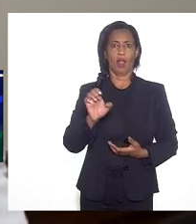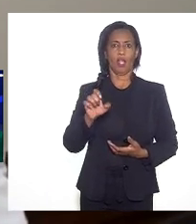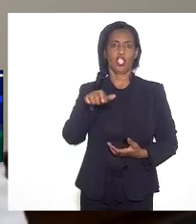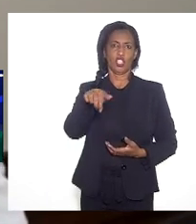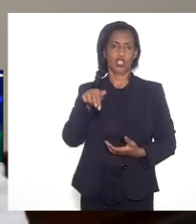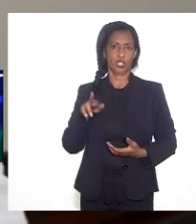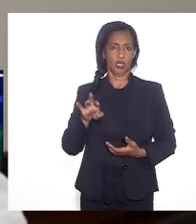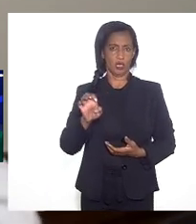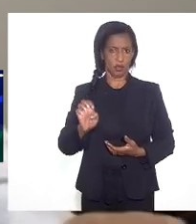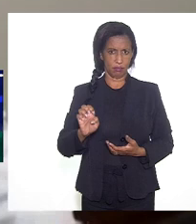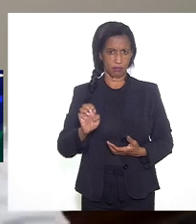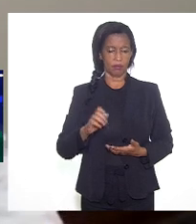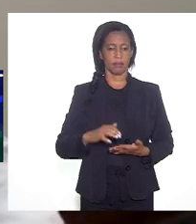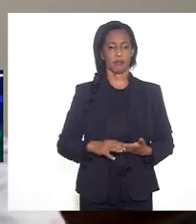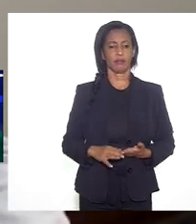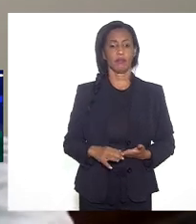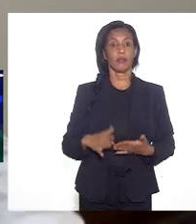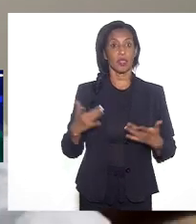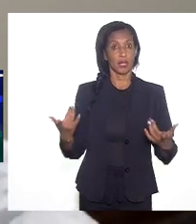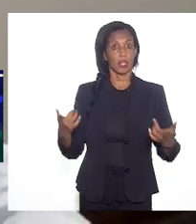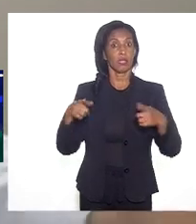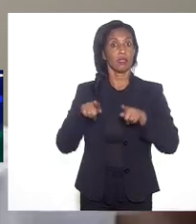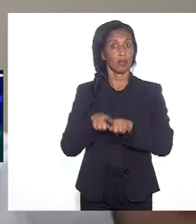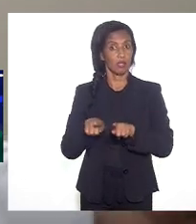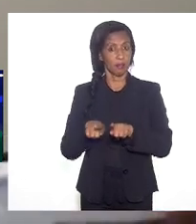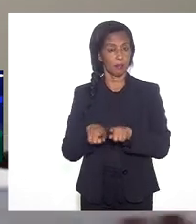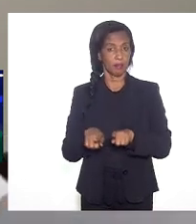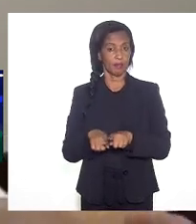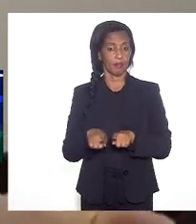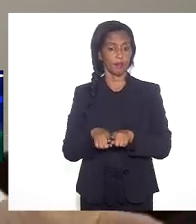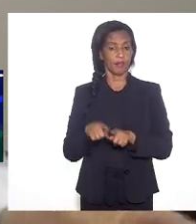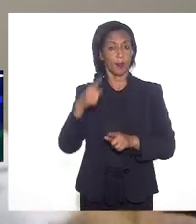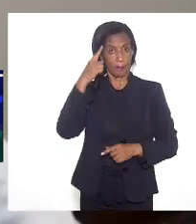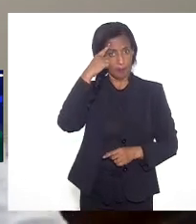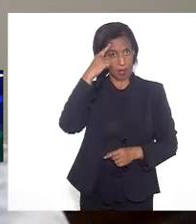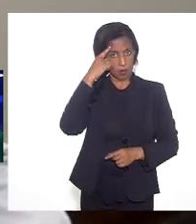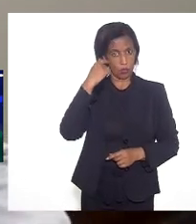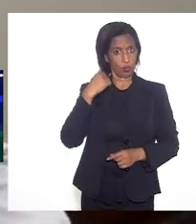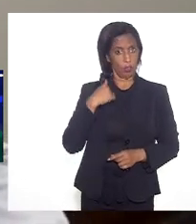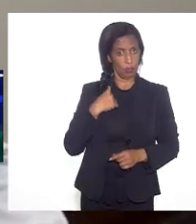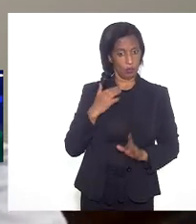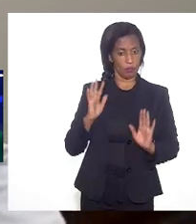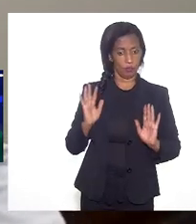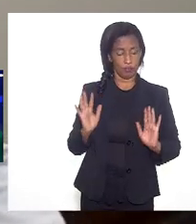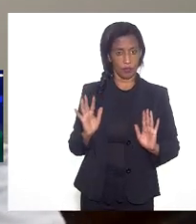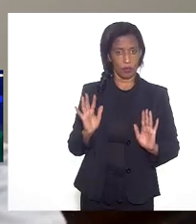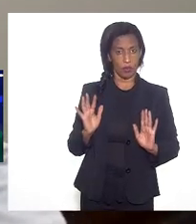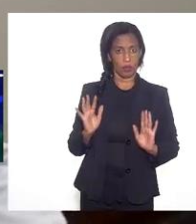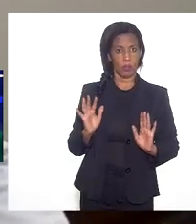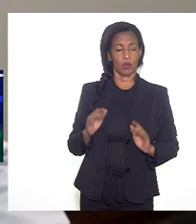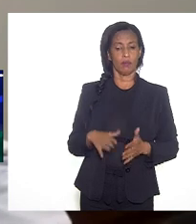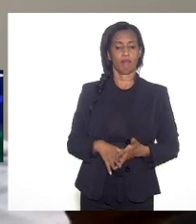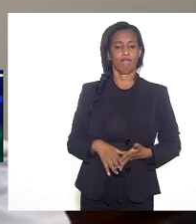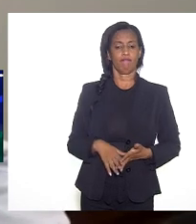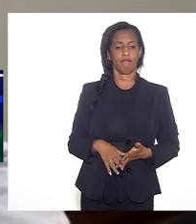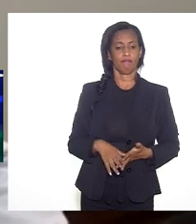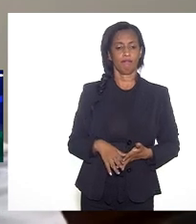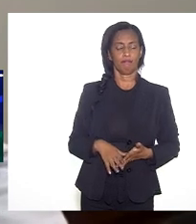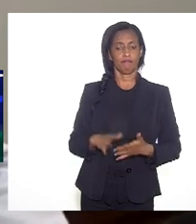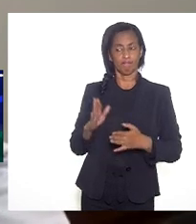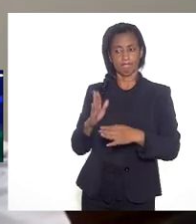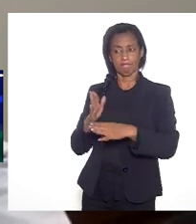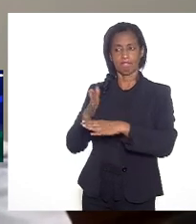Valle, que, inclusive, penso eu, que enfrentará, além